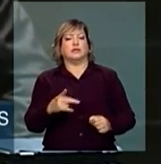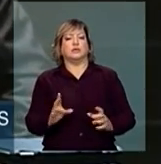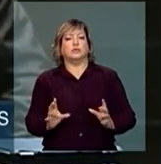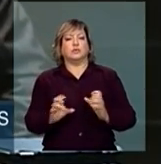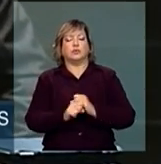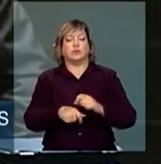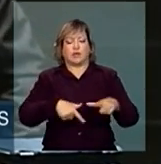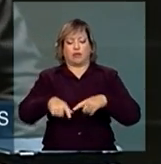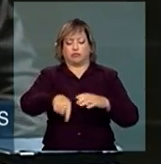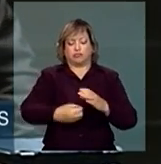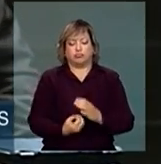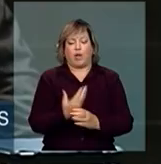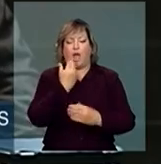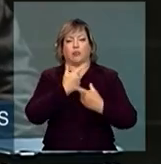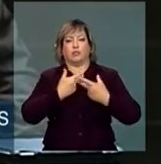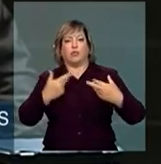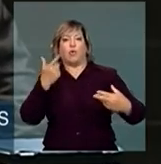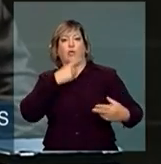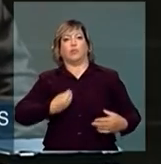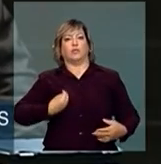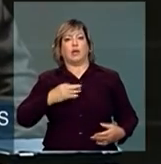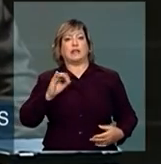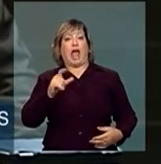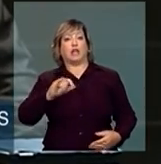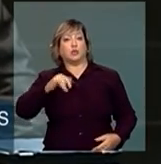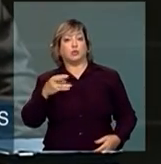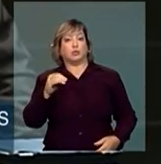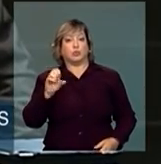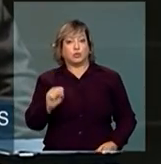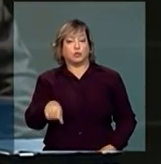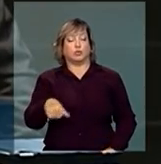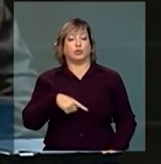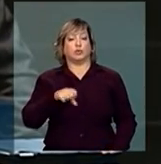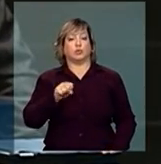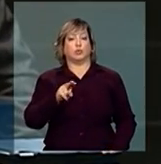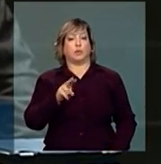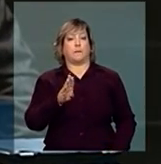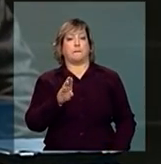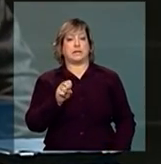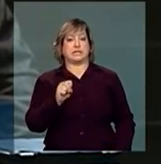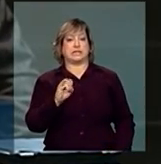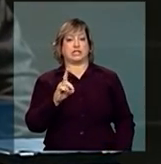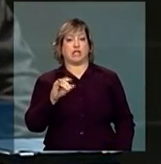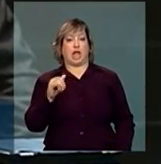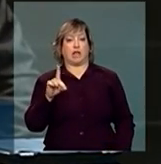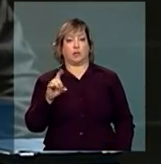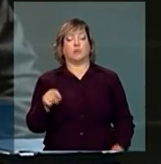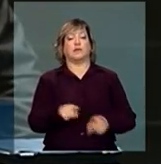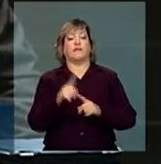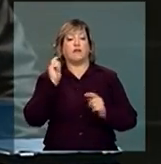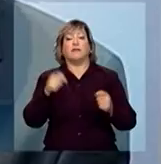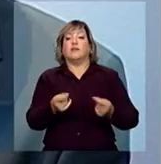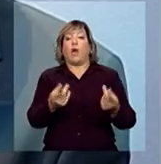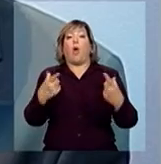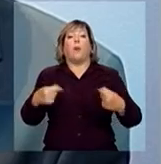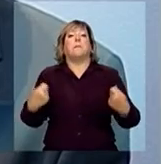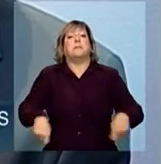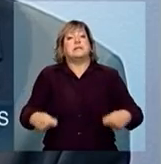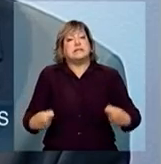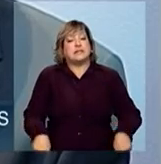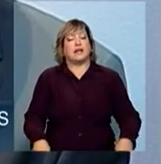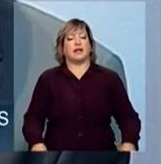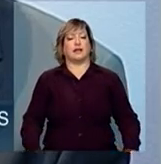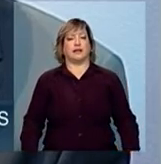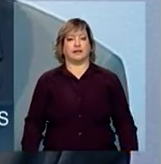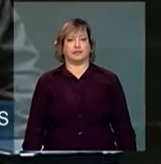a sua lavoura, a sua produção acontecer com taxa de juros subsidiado e poder vender a sua produção onde achar necessário. Muitos, talvez, que